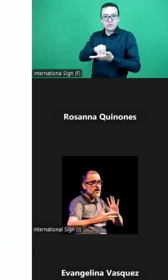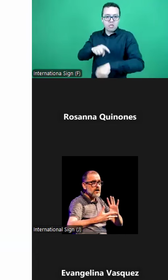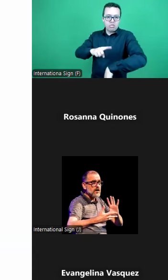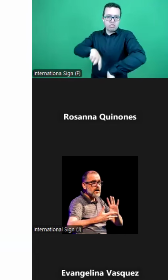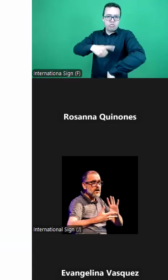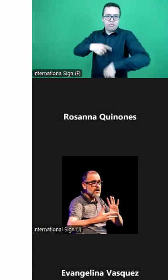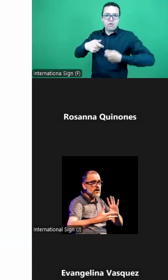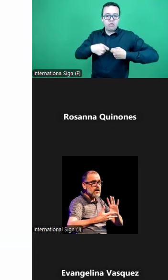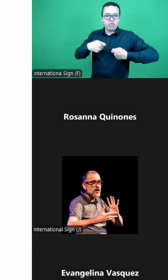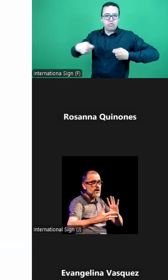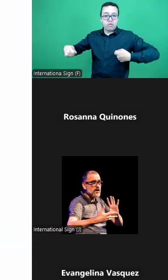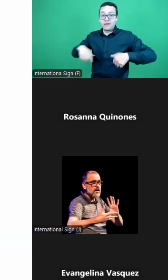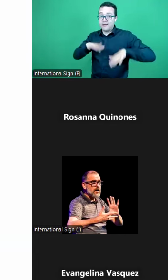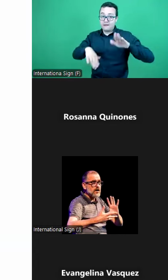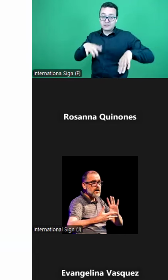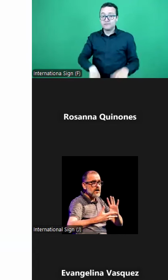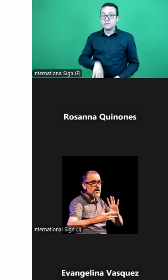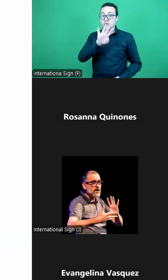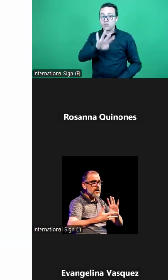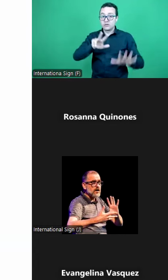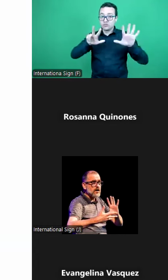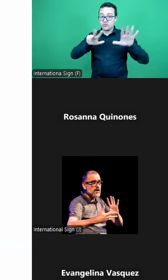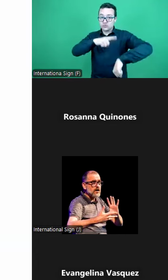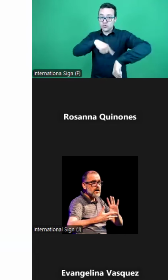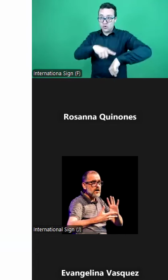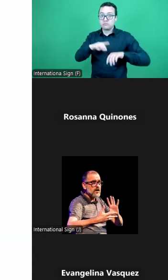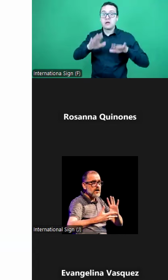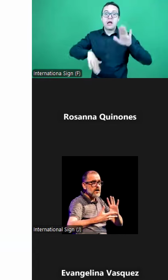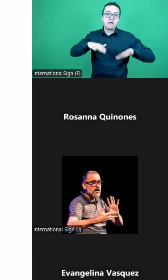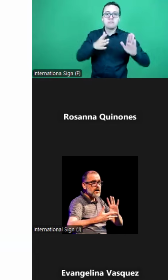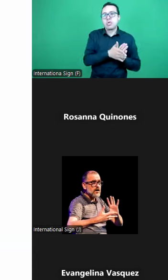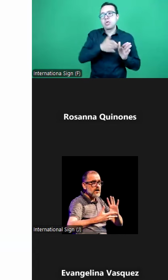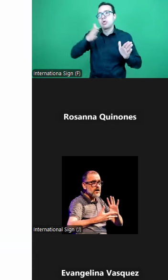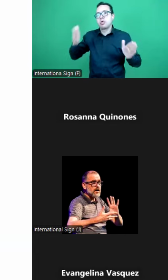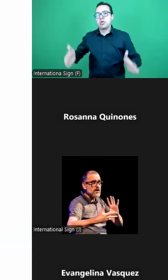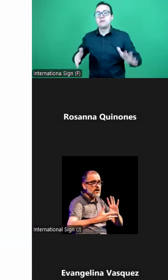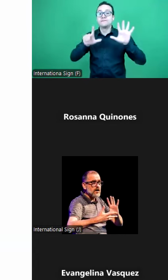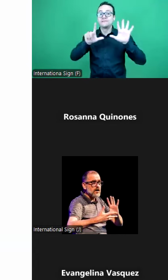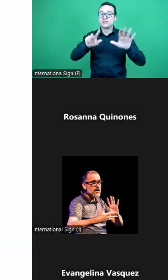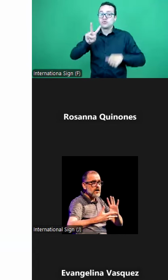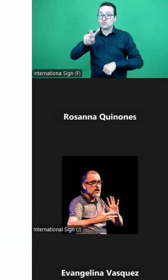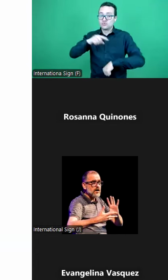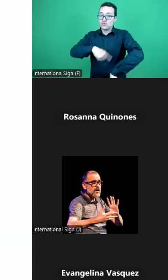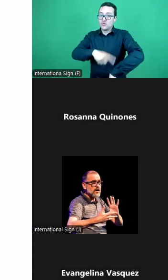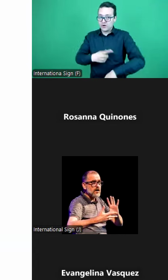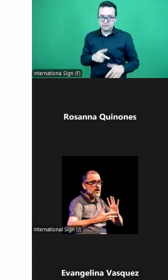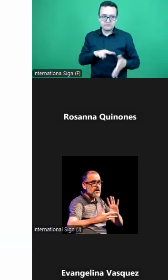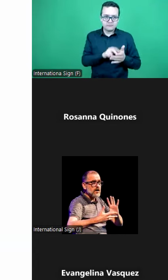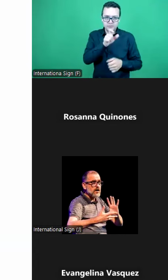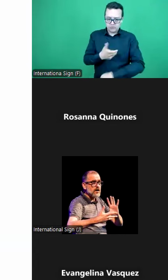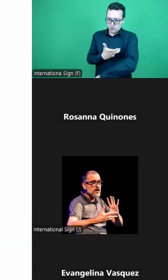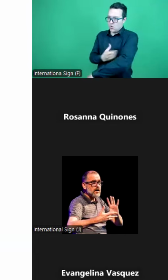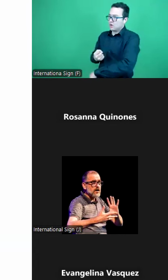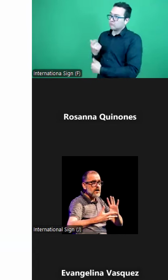das 48 horas, 78 horas após a amostra. Isso criava